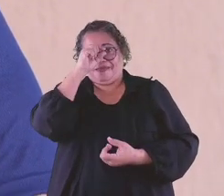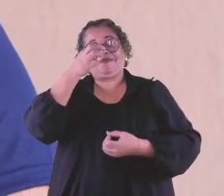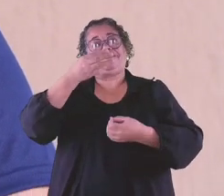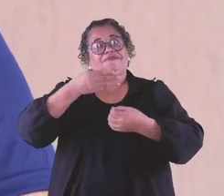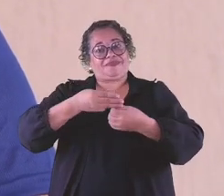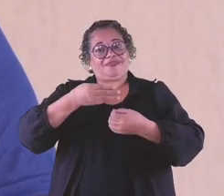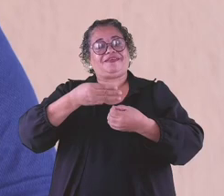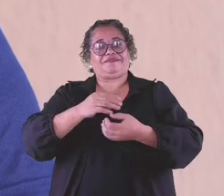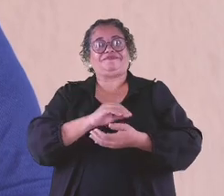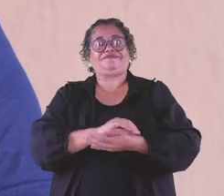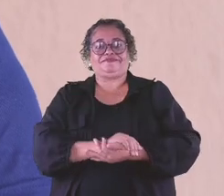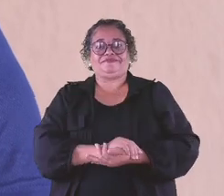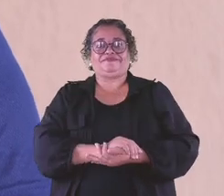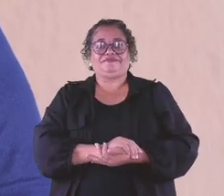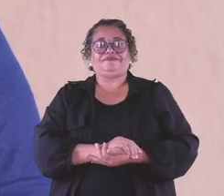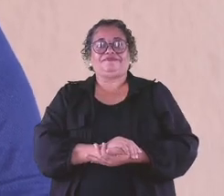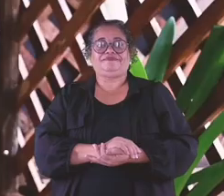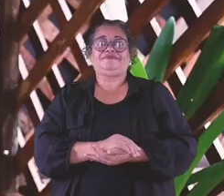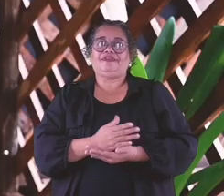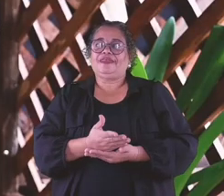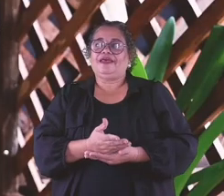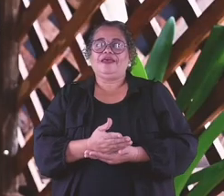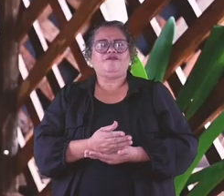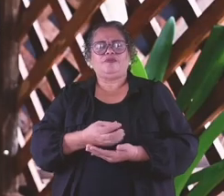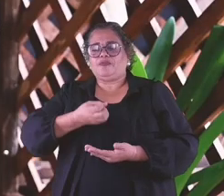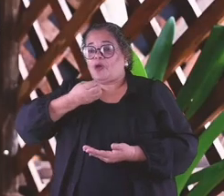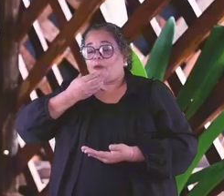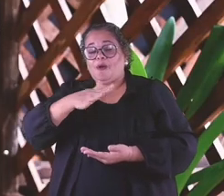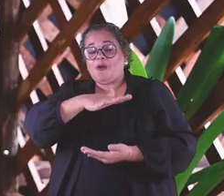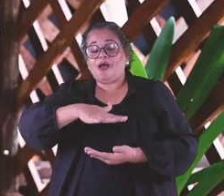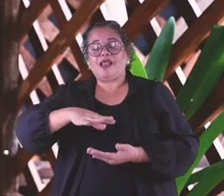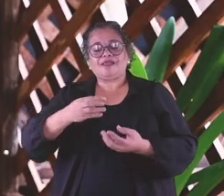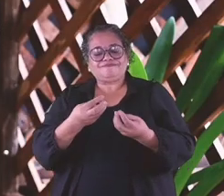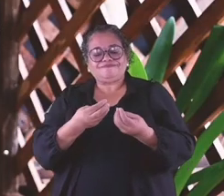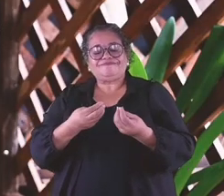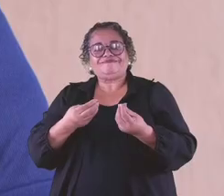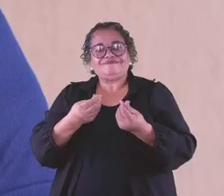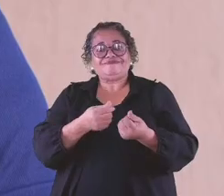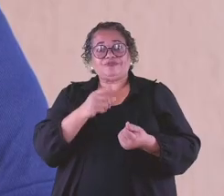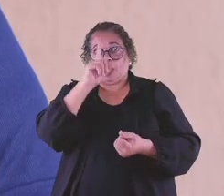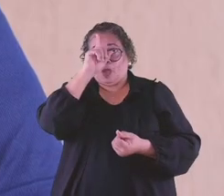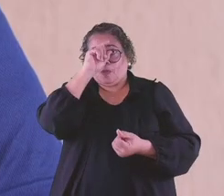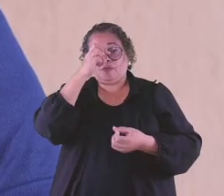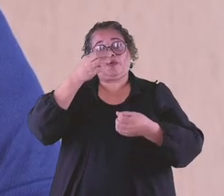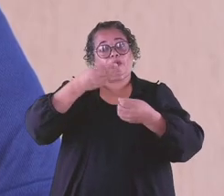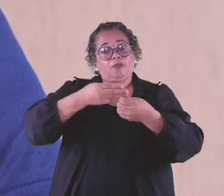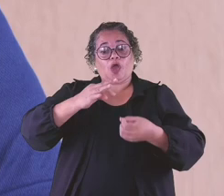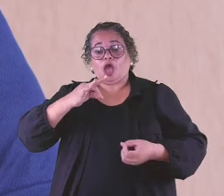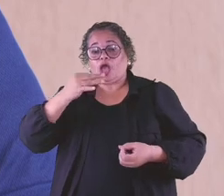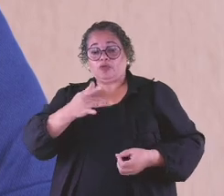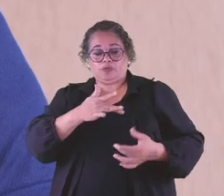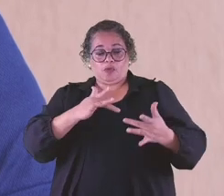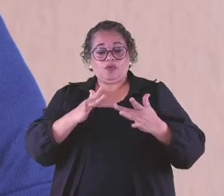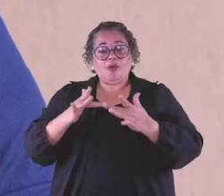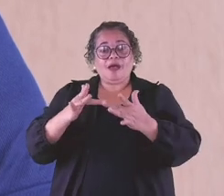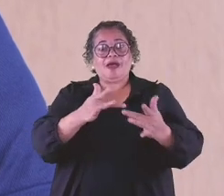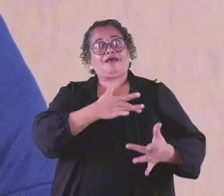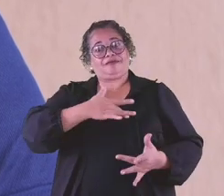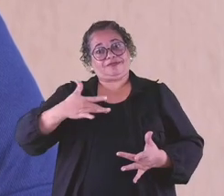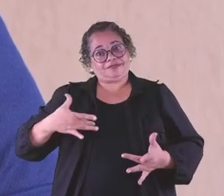tá bem assistida de hospital. Ele é de excelente qualidade. Tanto o Hospital Municipal quanto toda a